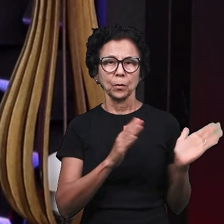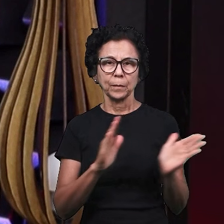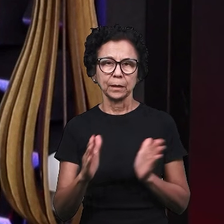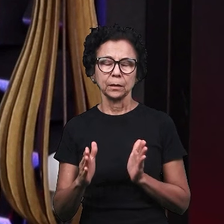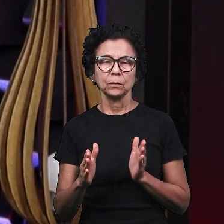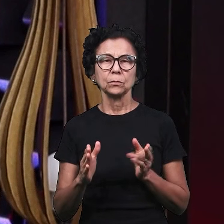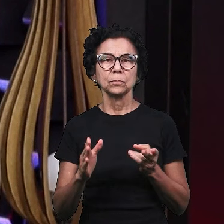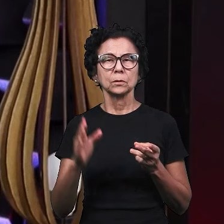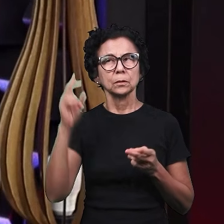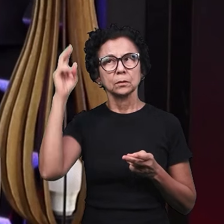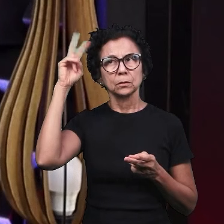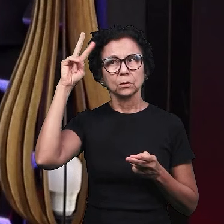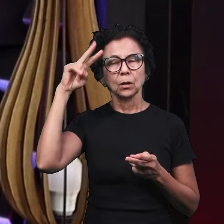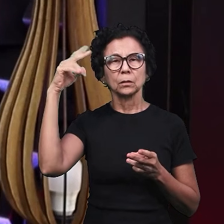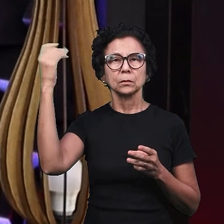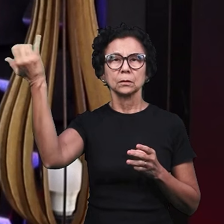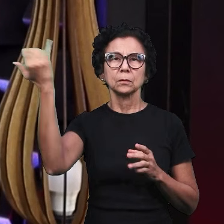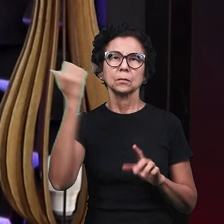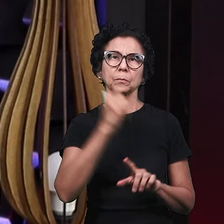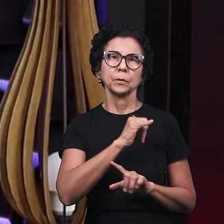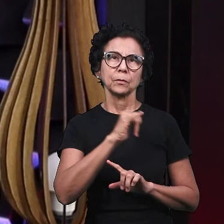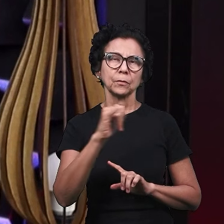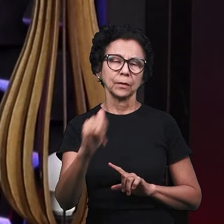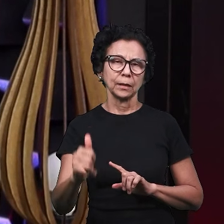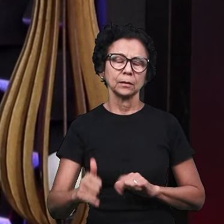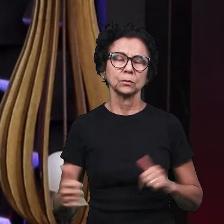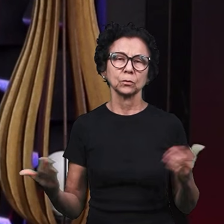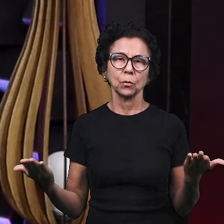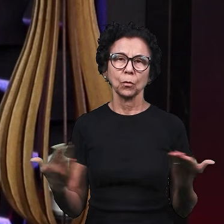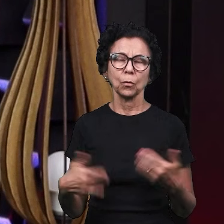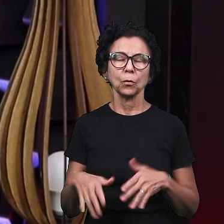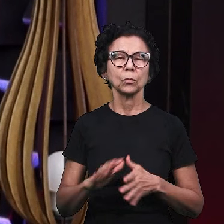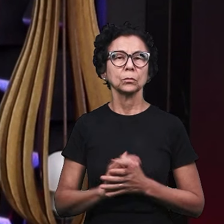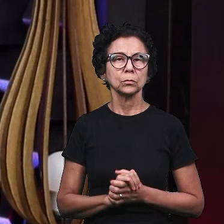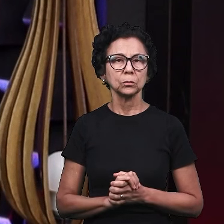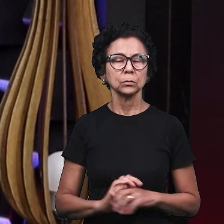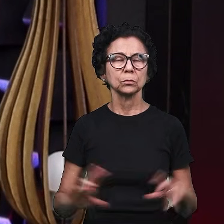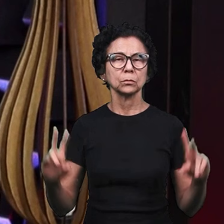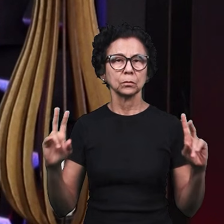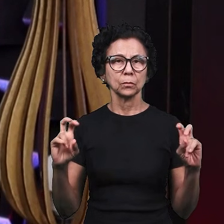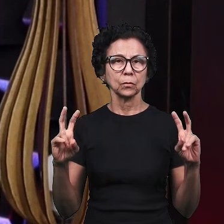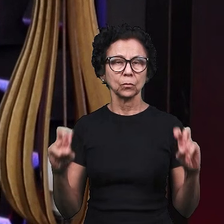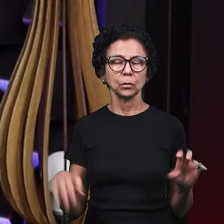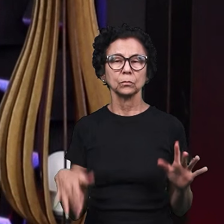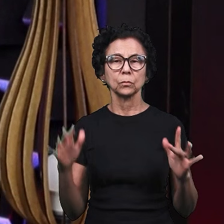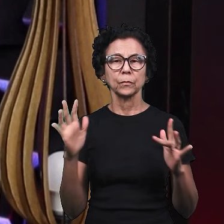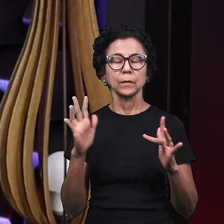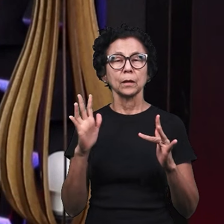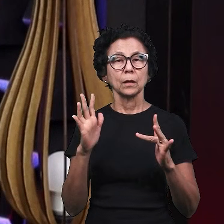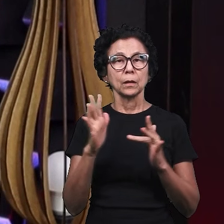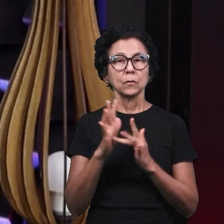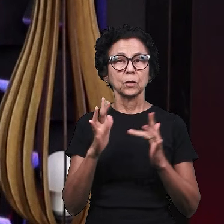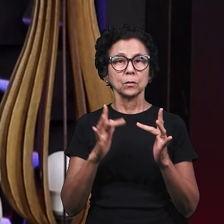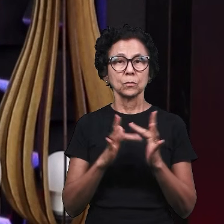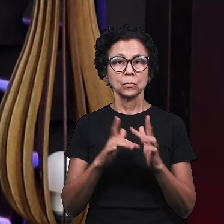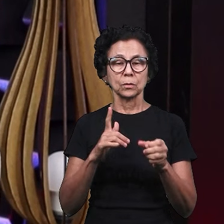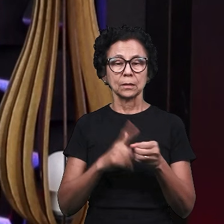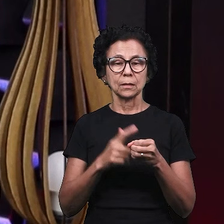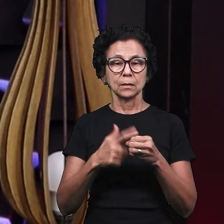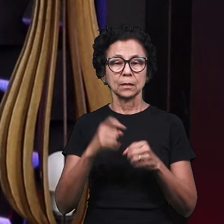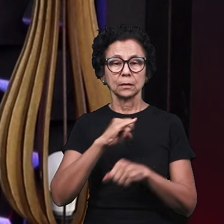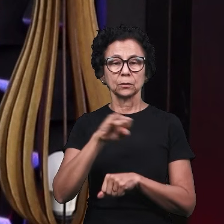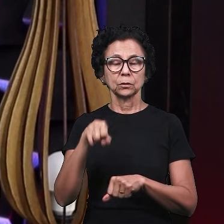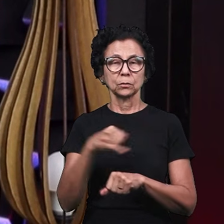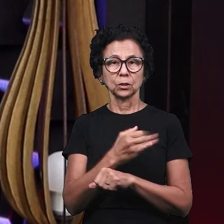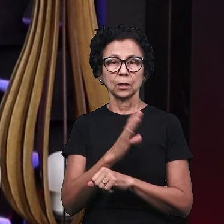estamos agora vivendo um momento de uma série especial intitulada Da Entrada Triunfal até a Cruz, né? Então são